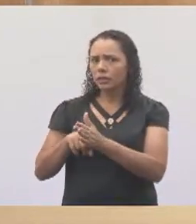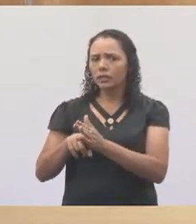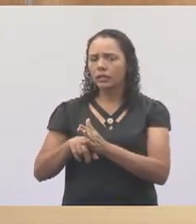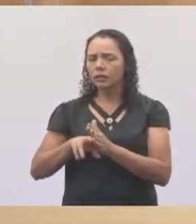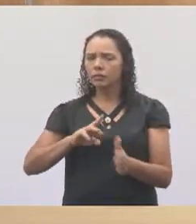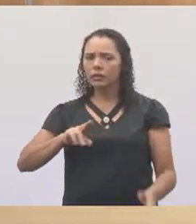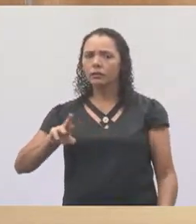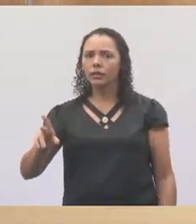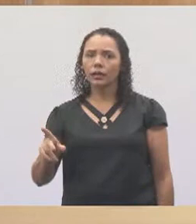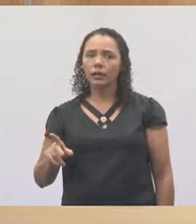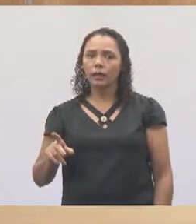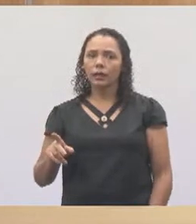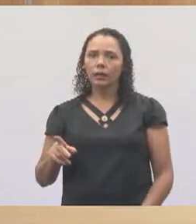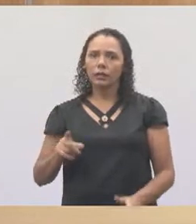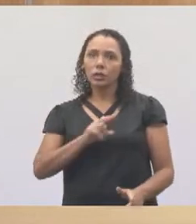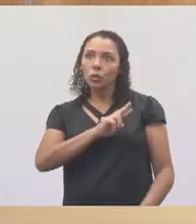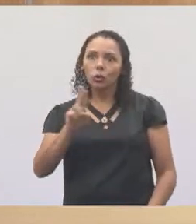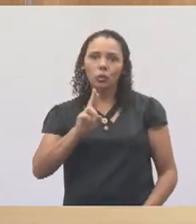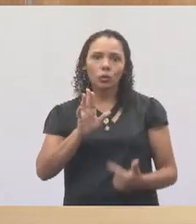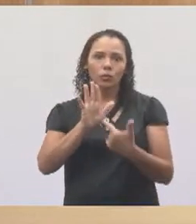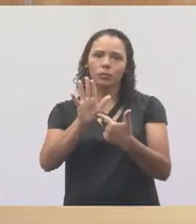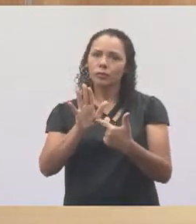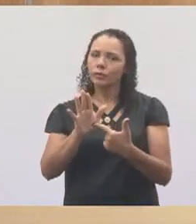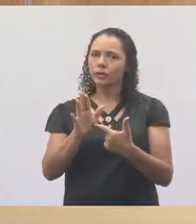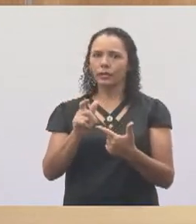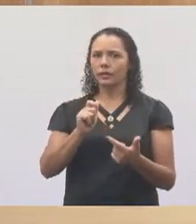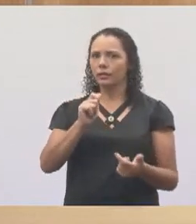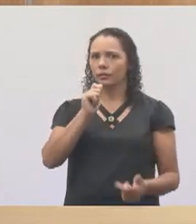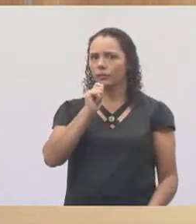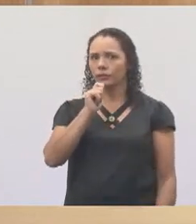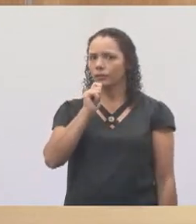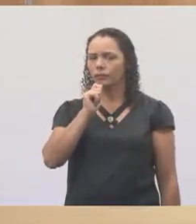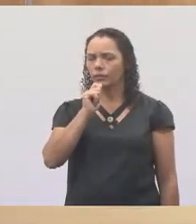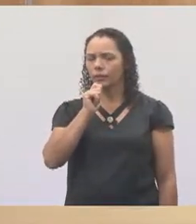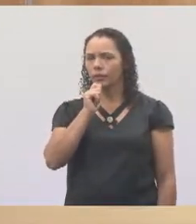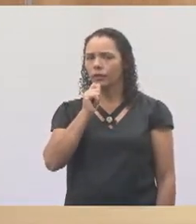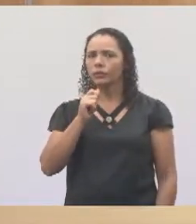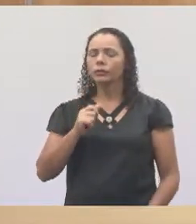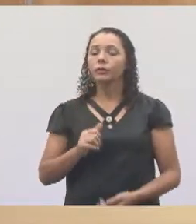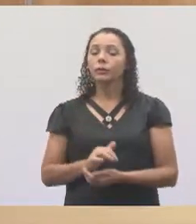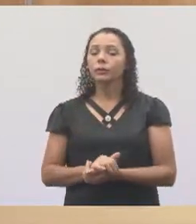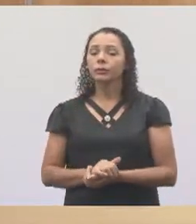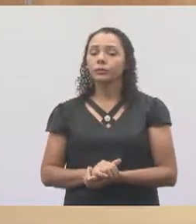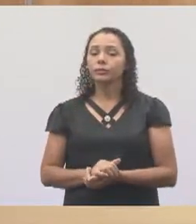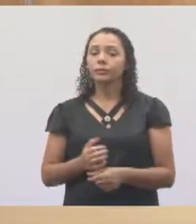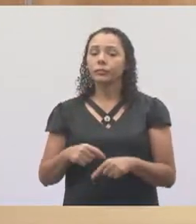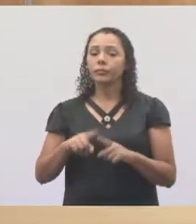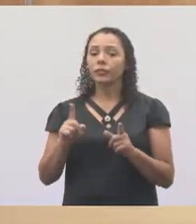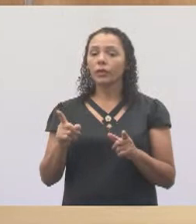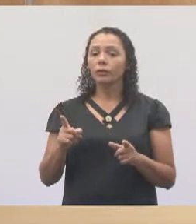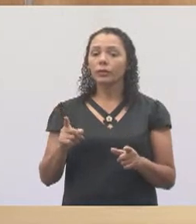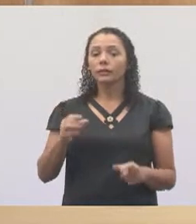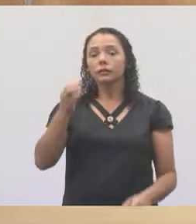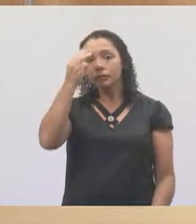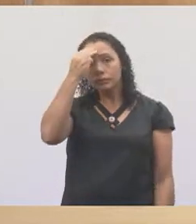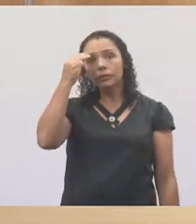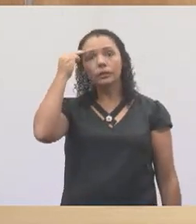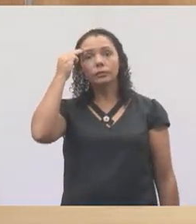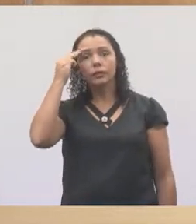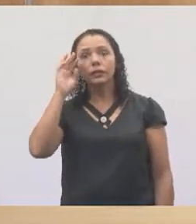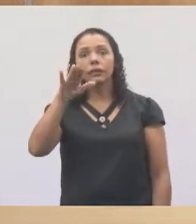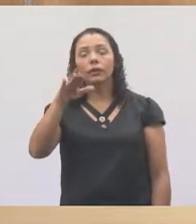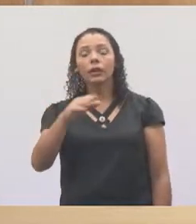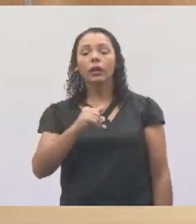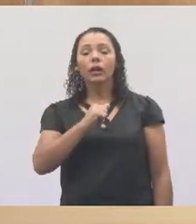evidentemente aqui não vou falar os nomes, por questão profissional, mas Maria Amélia, foi um